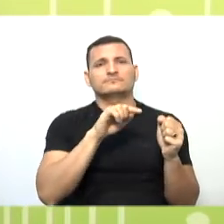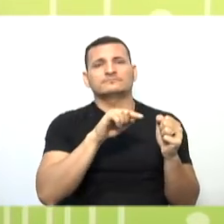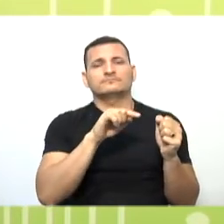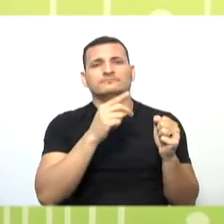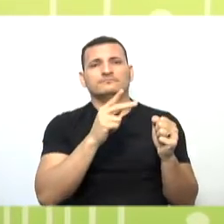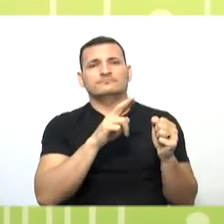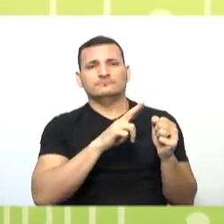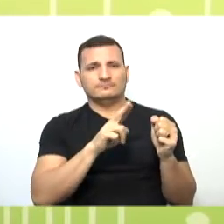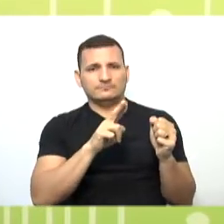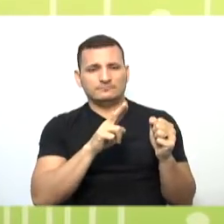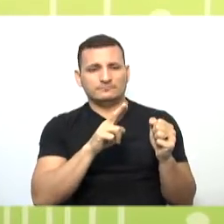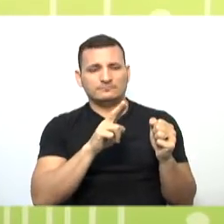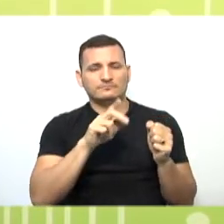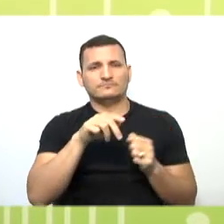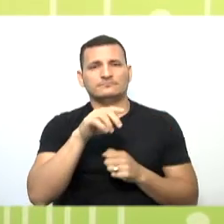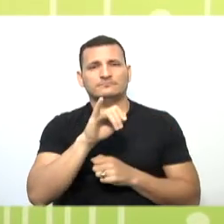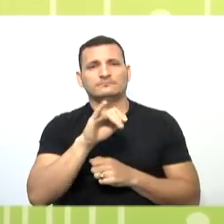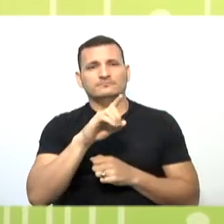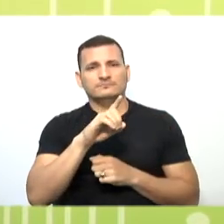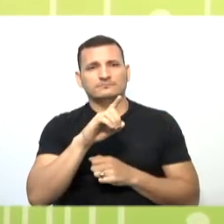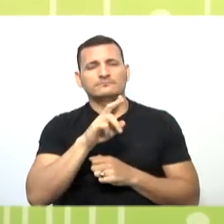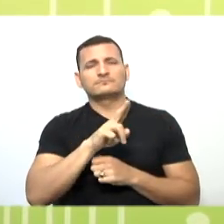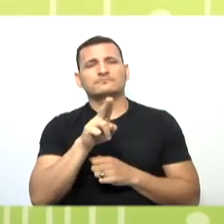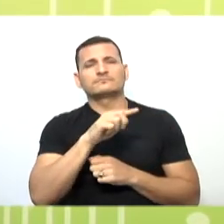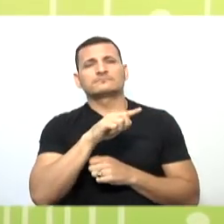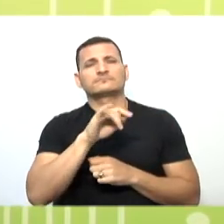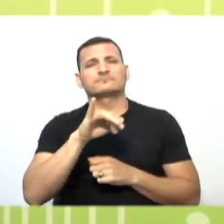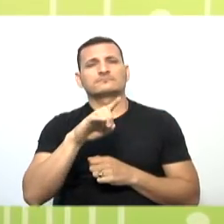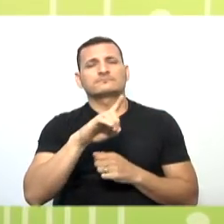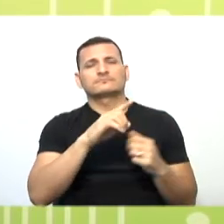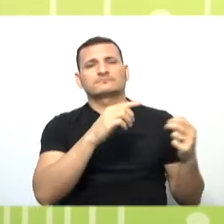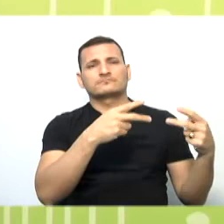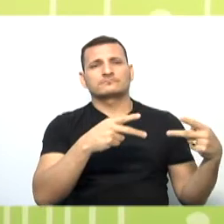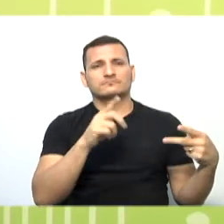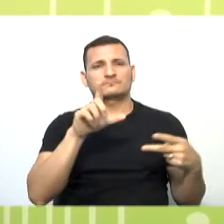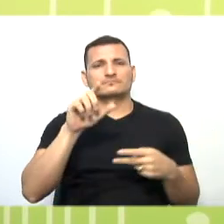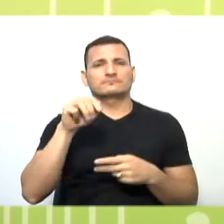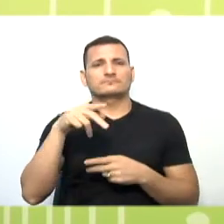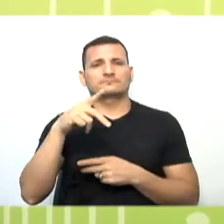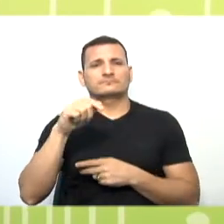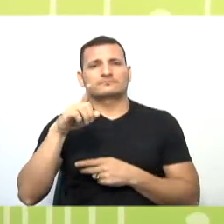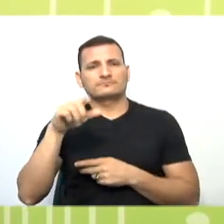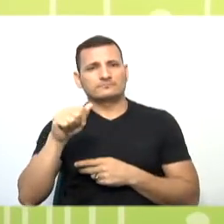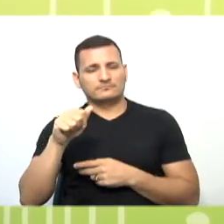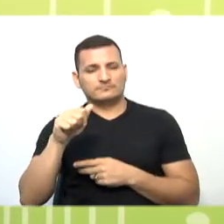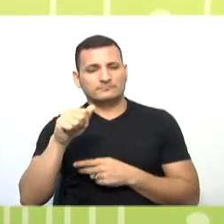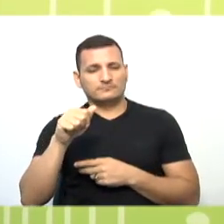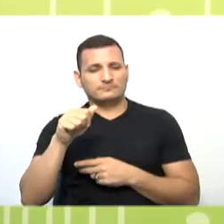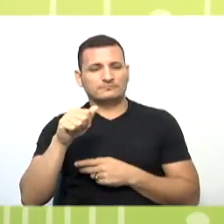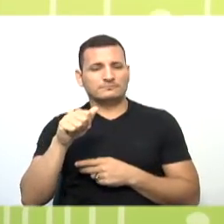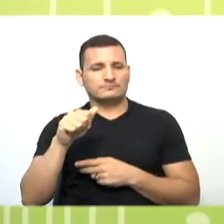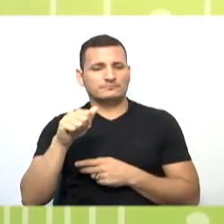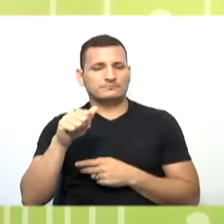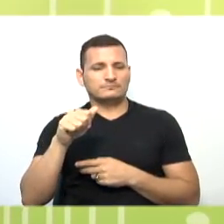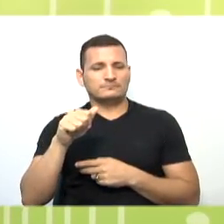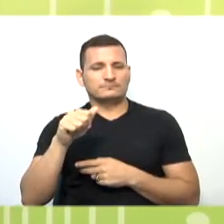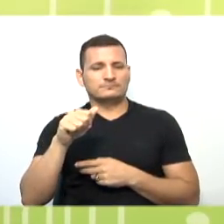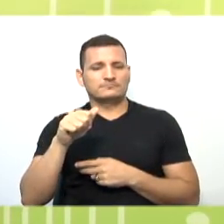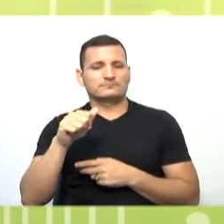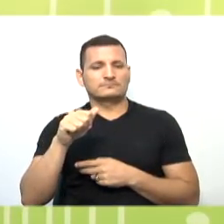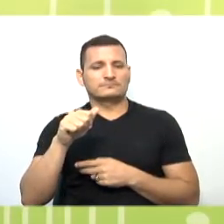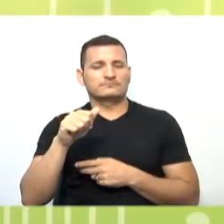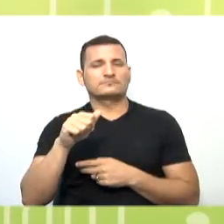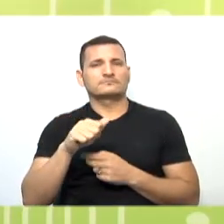seu nome, que é o ID. Qual é o nome do nosso elemento? Lâmpada, certo? É tudo